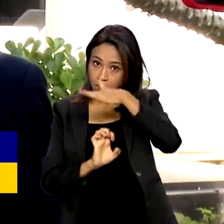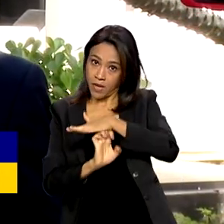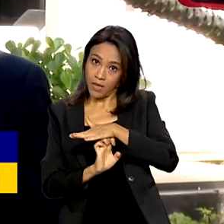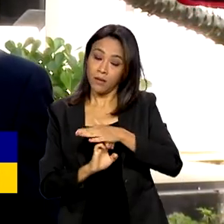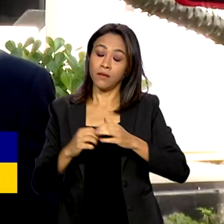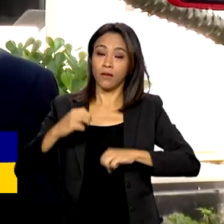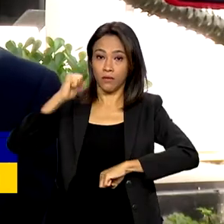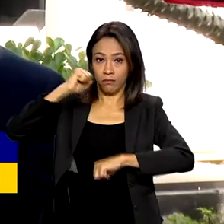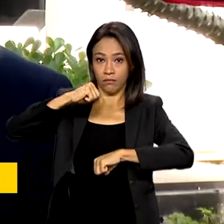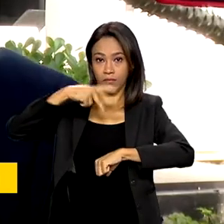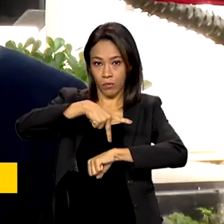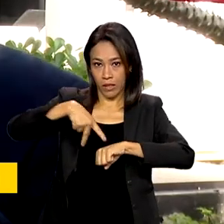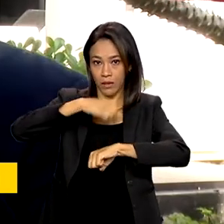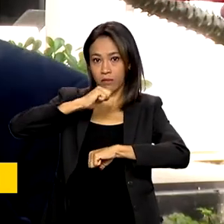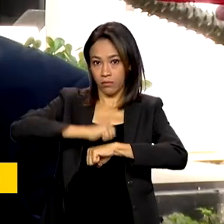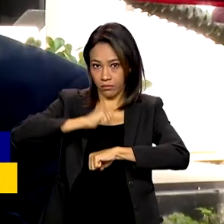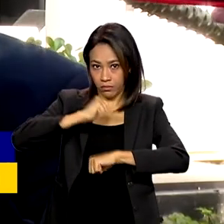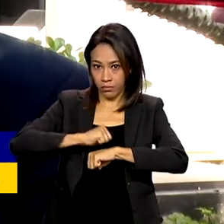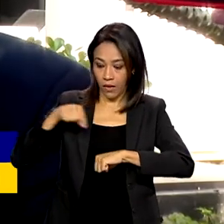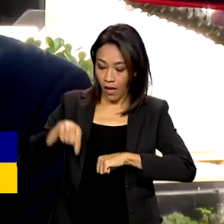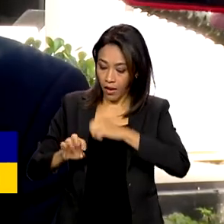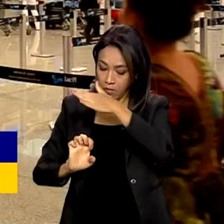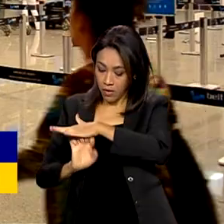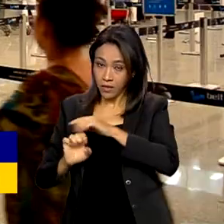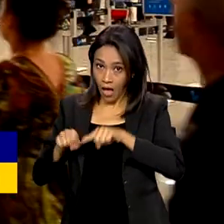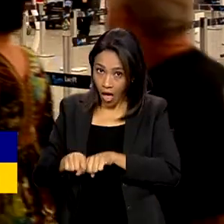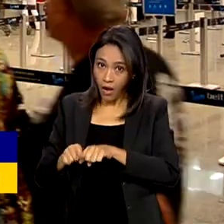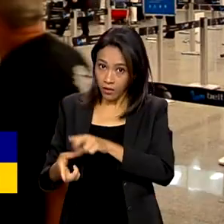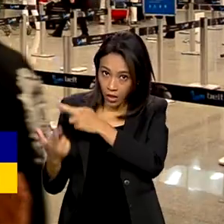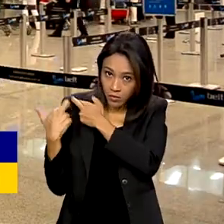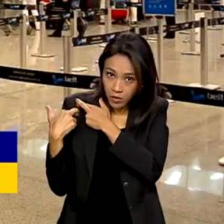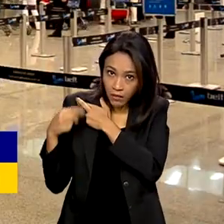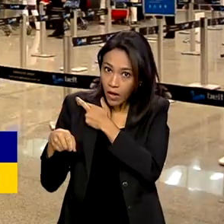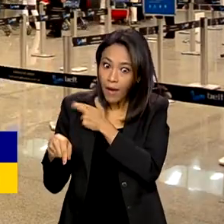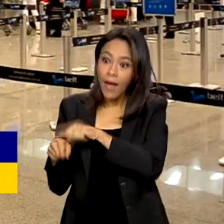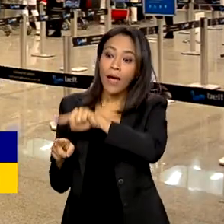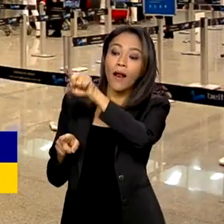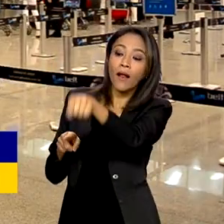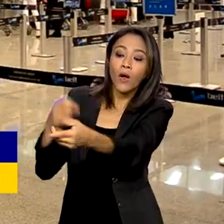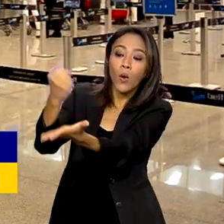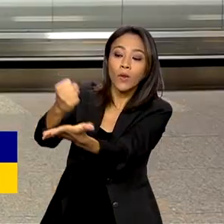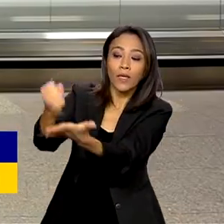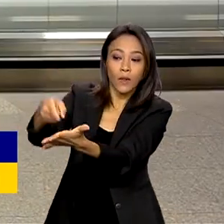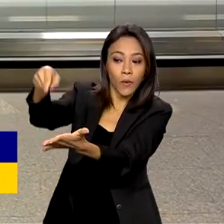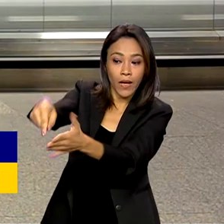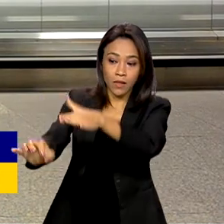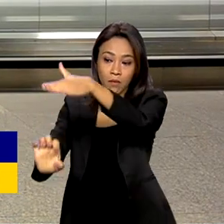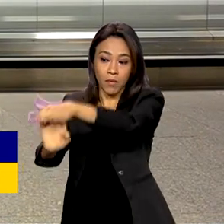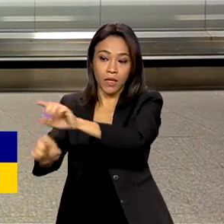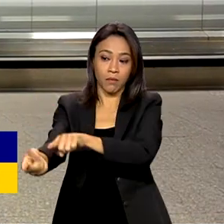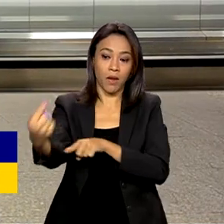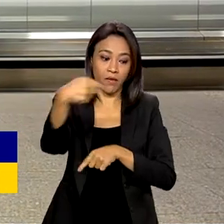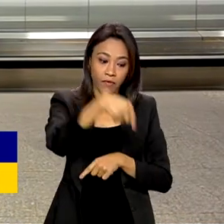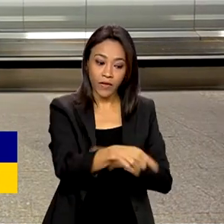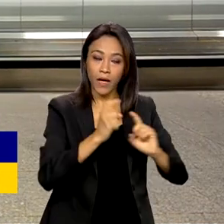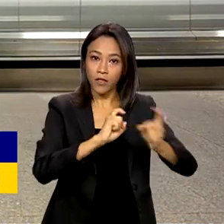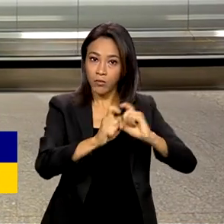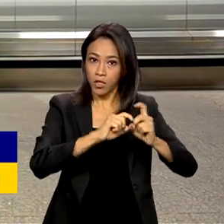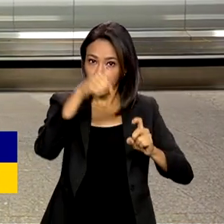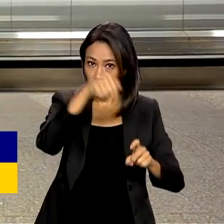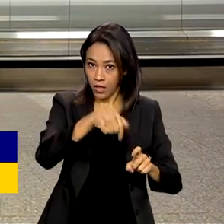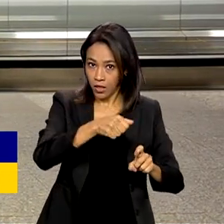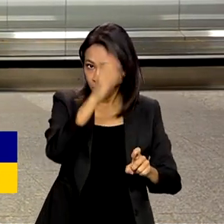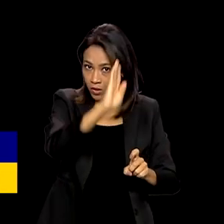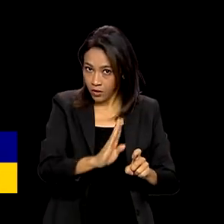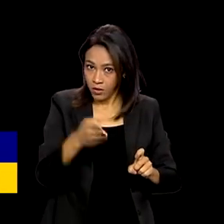operadora no mundo todo, não é ela que opera aqui. Ela contratou uma empresa para operar aqui. Não é a Changi pessoalmente que faz a